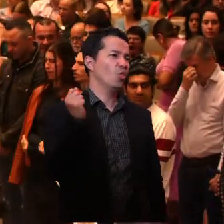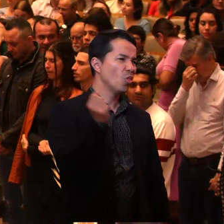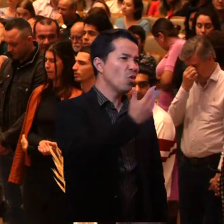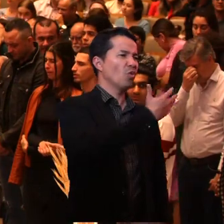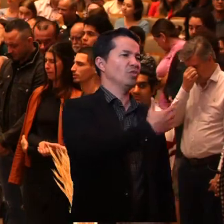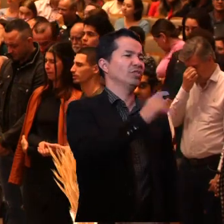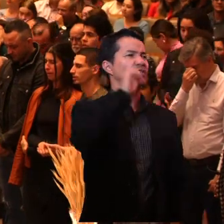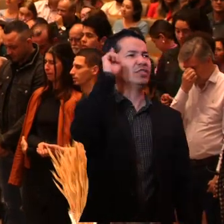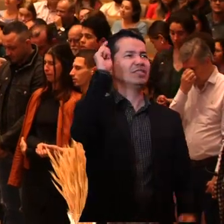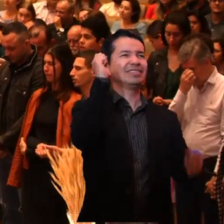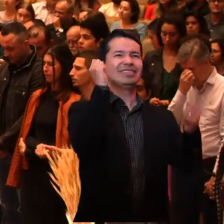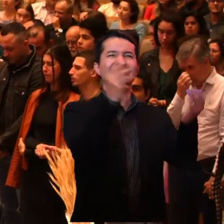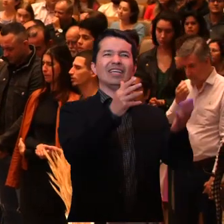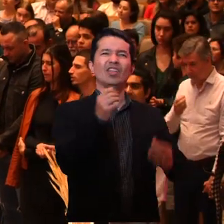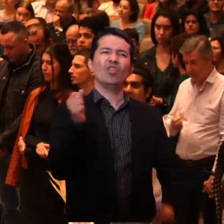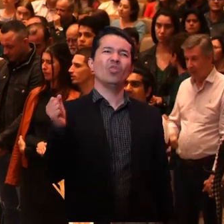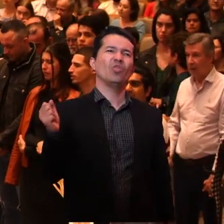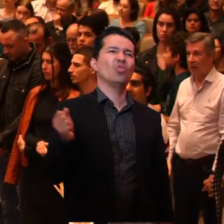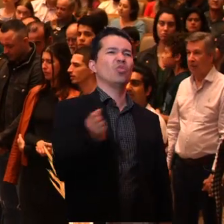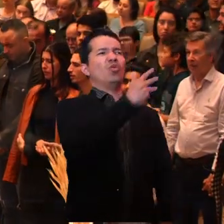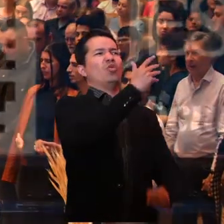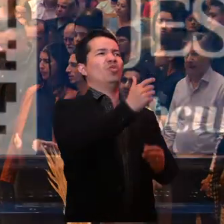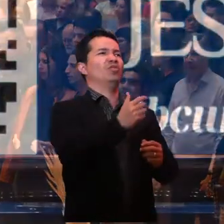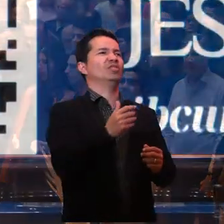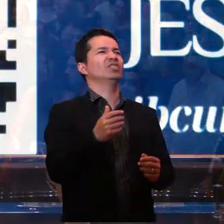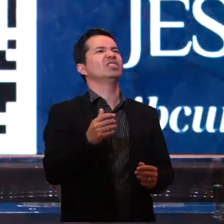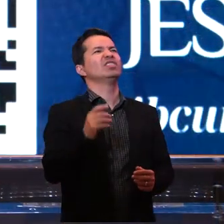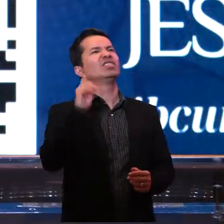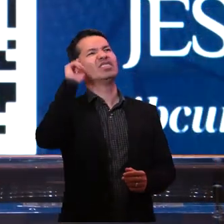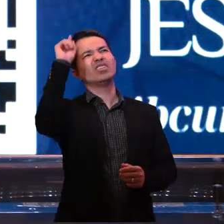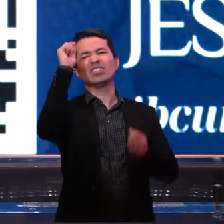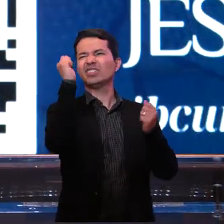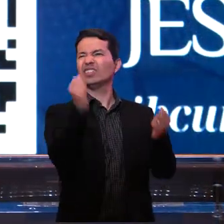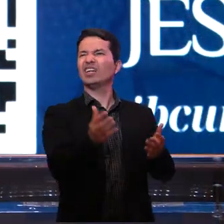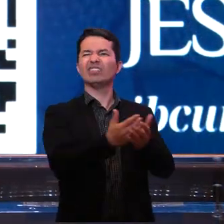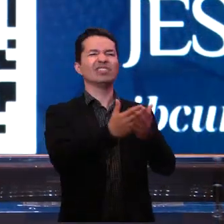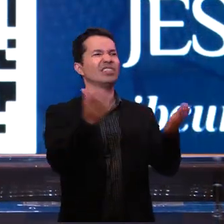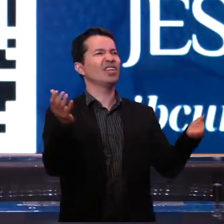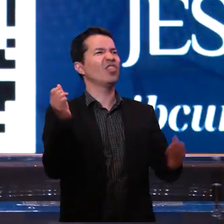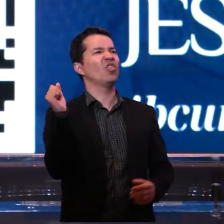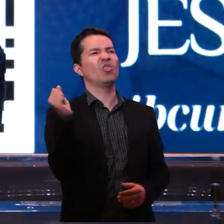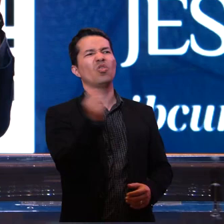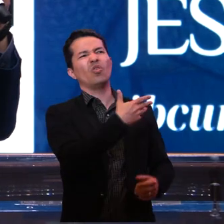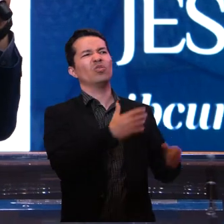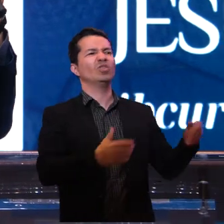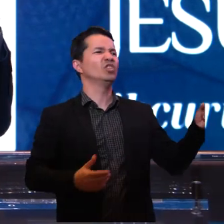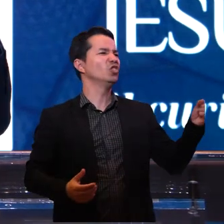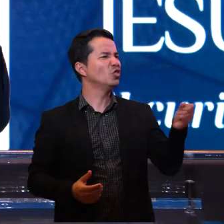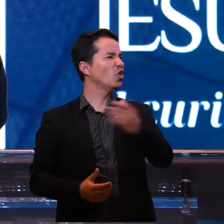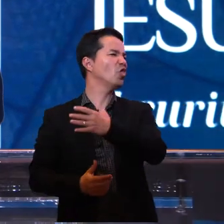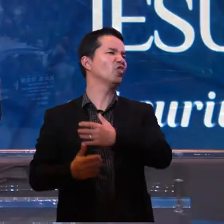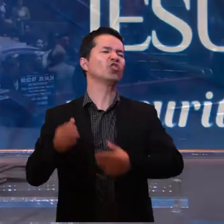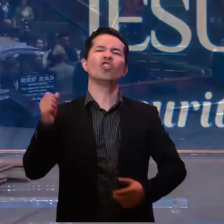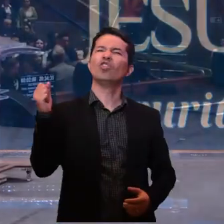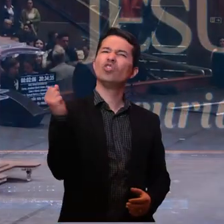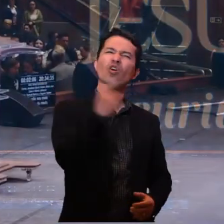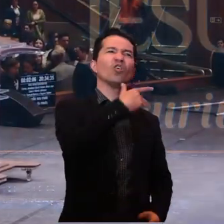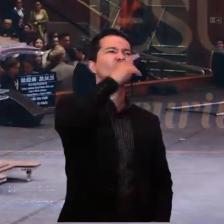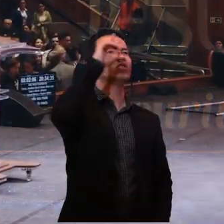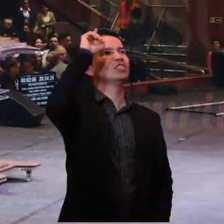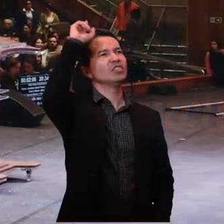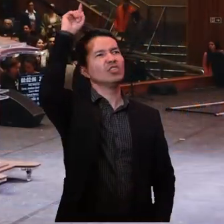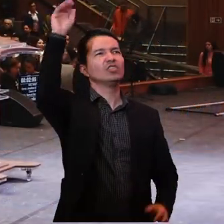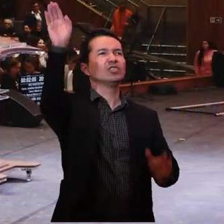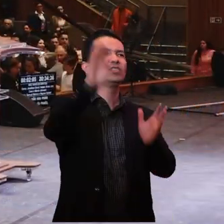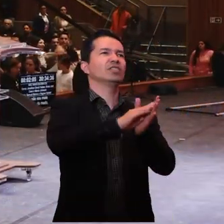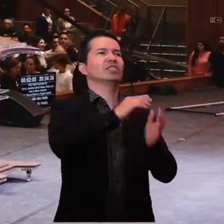de Deus. Algo novo de Deus. Algo novo de Deus vai chegar. Algo novo de Deus vai